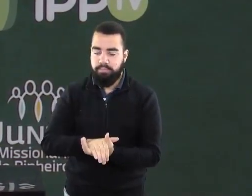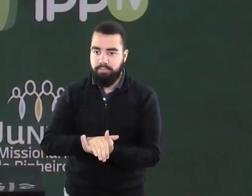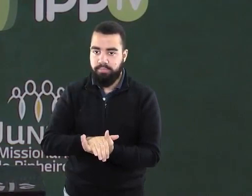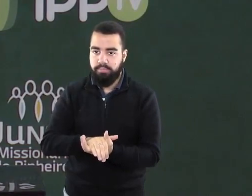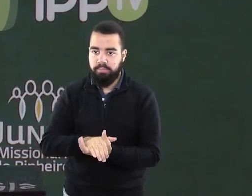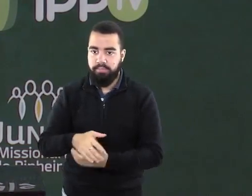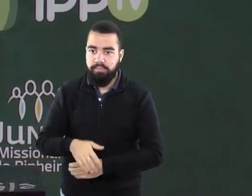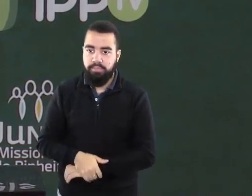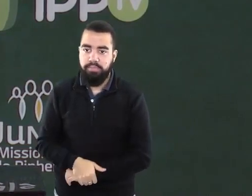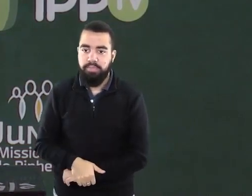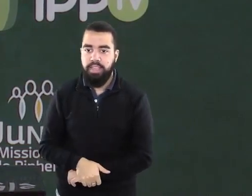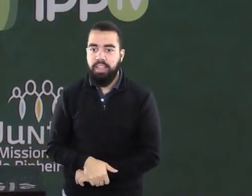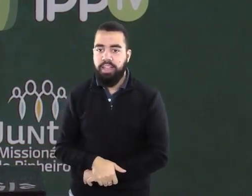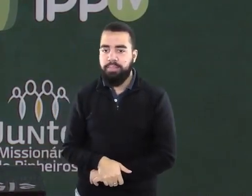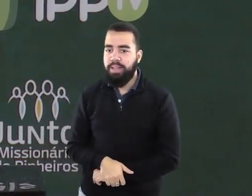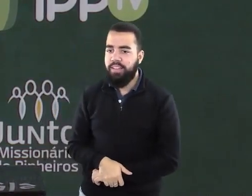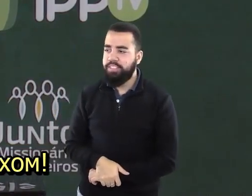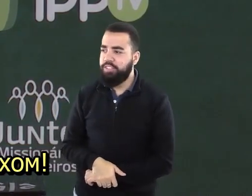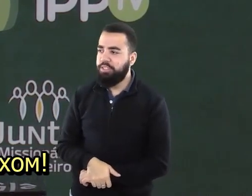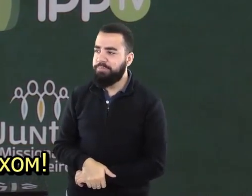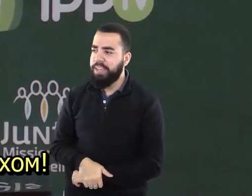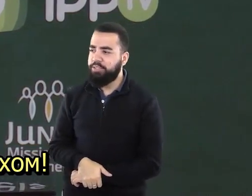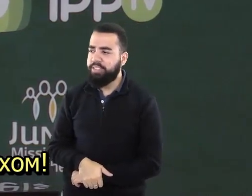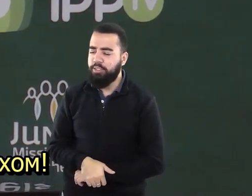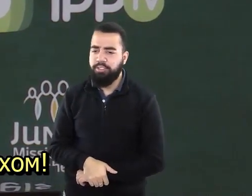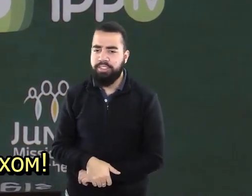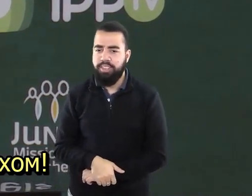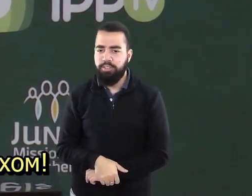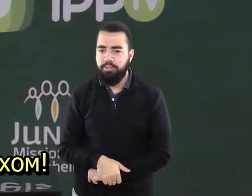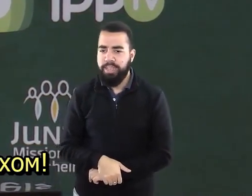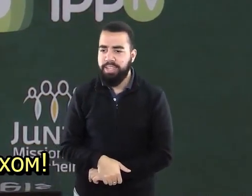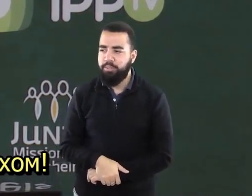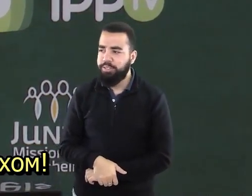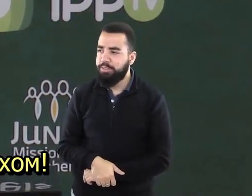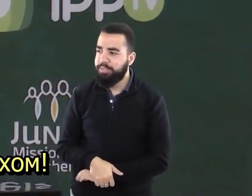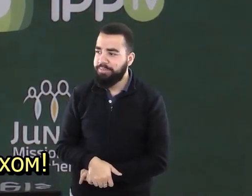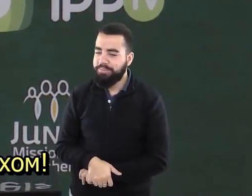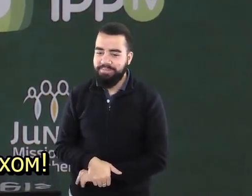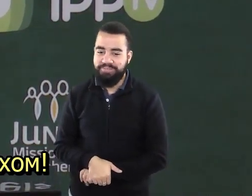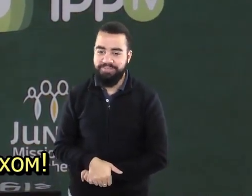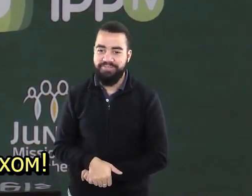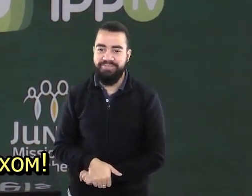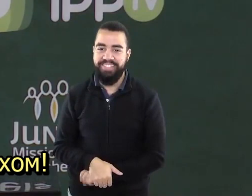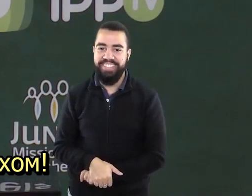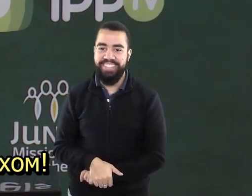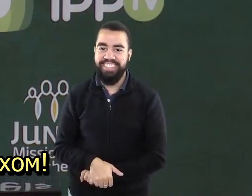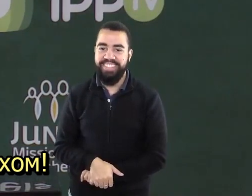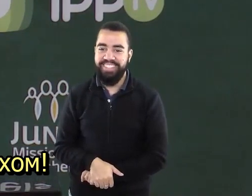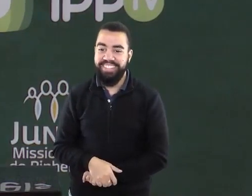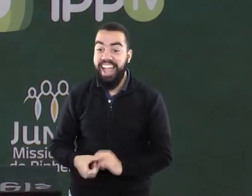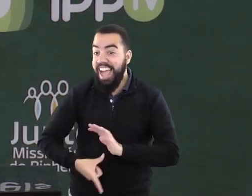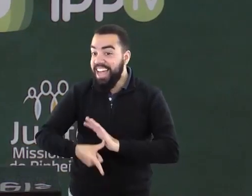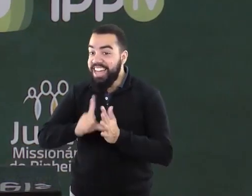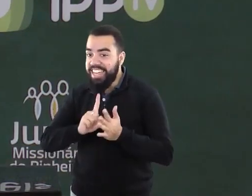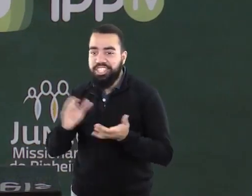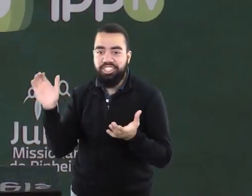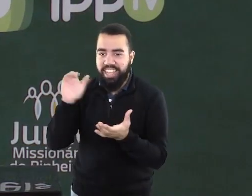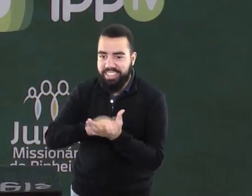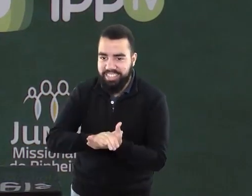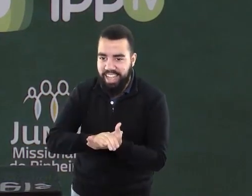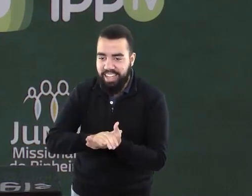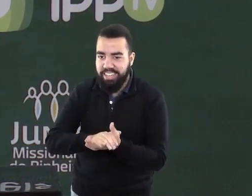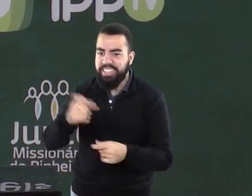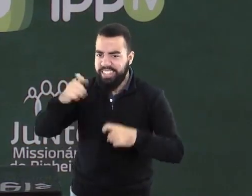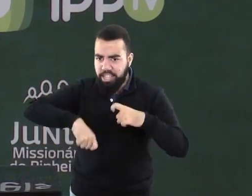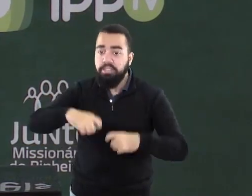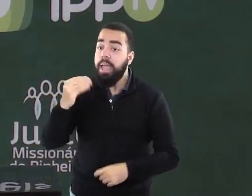do matrimônio, do casamento. De tal maneira que o sexo antes do casamento é pecado. O sexo